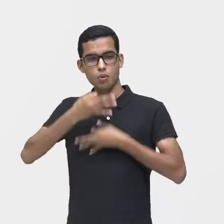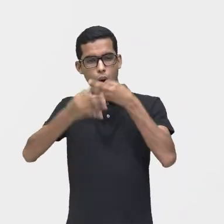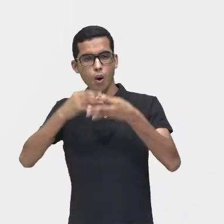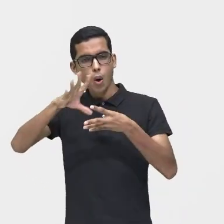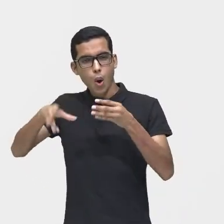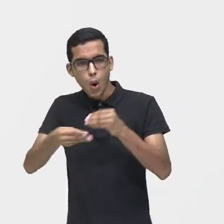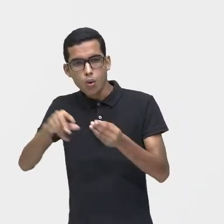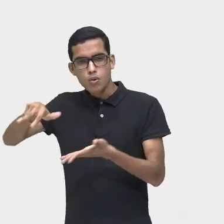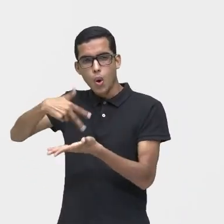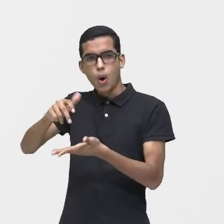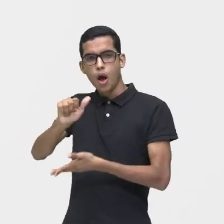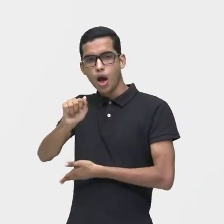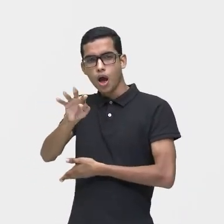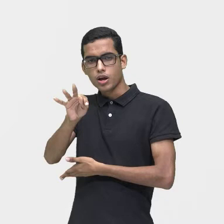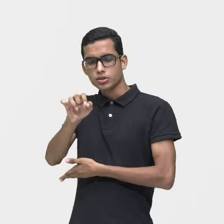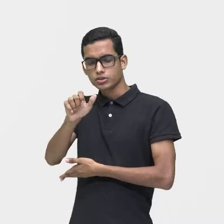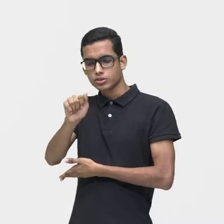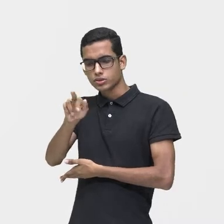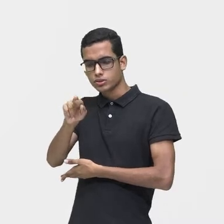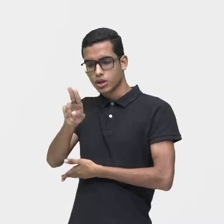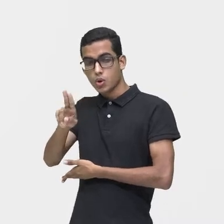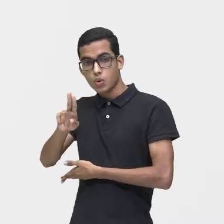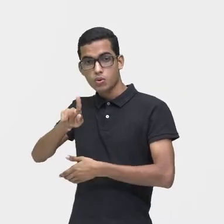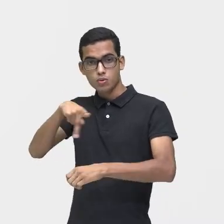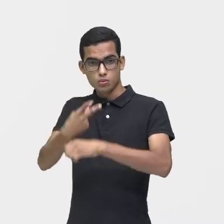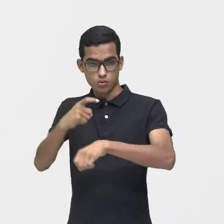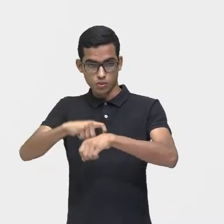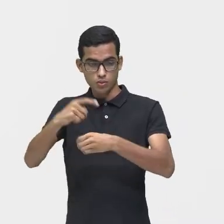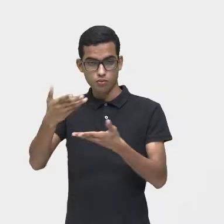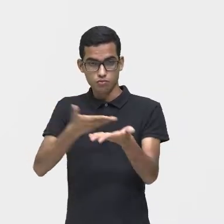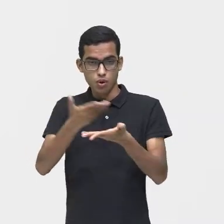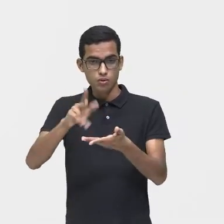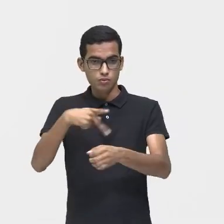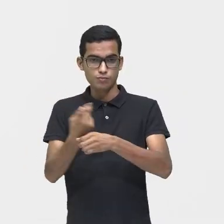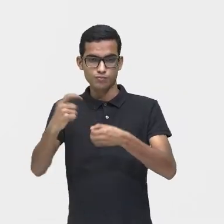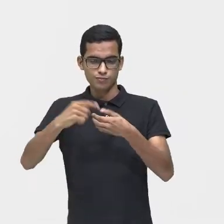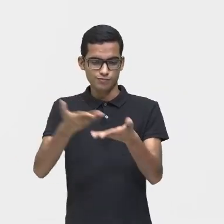um tempo para realizar essa atividade e daqui a pouquinho a gente volta para interagir.